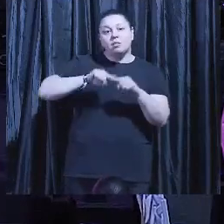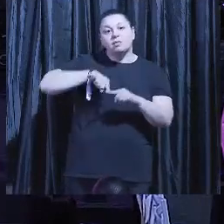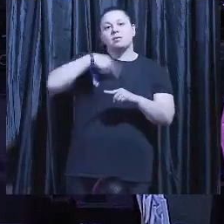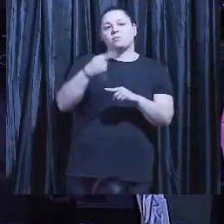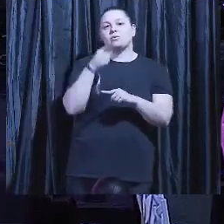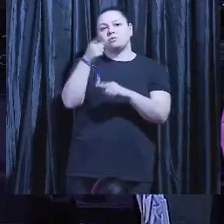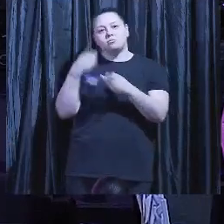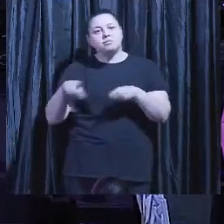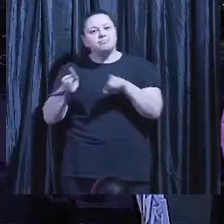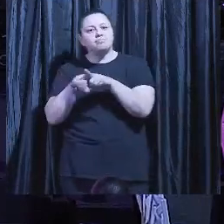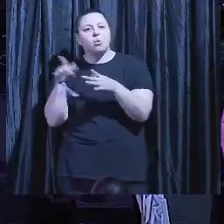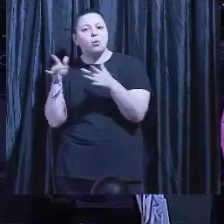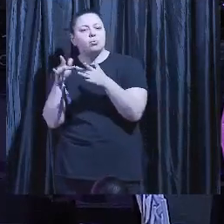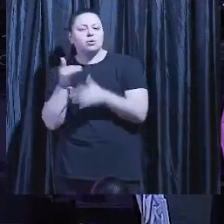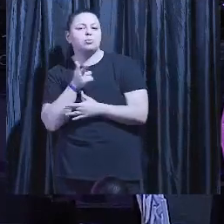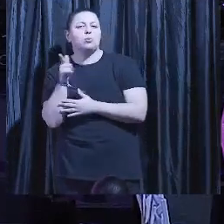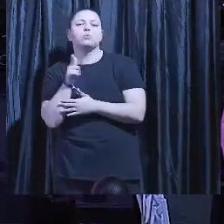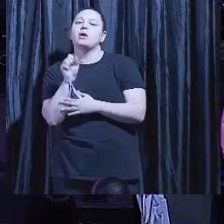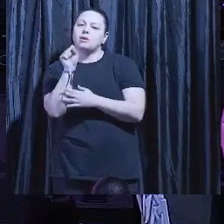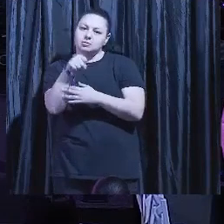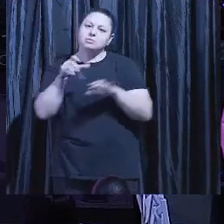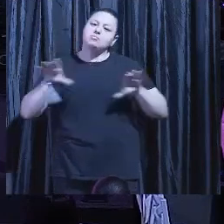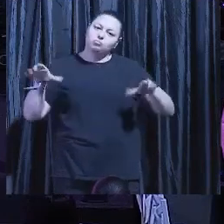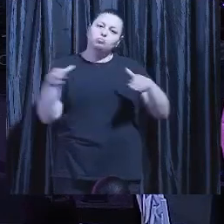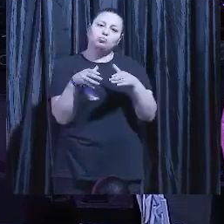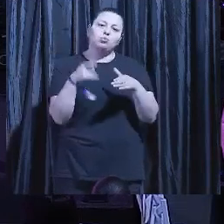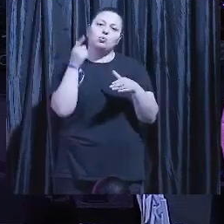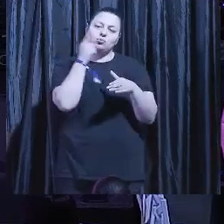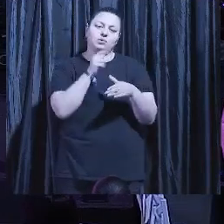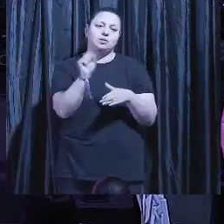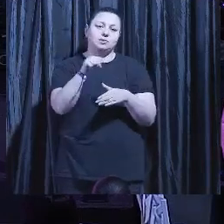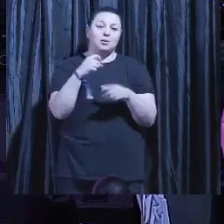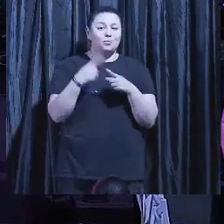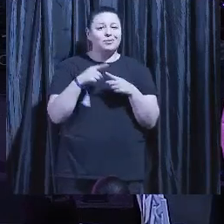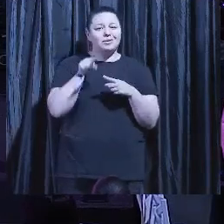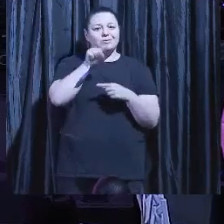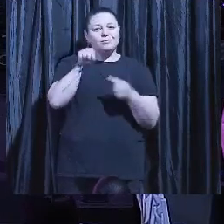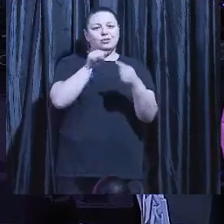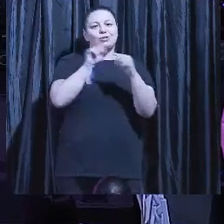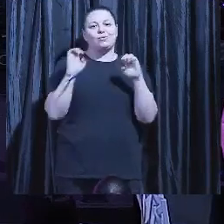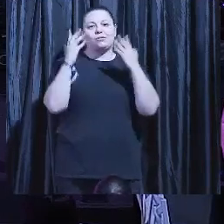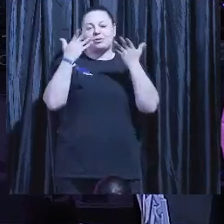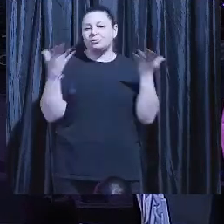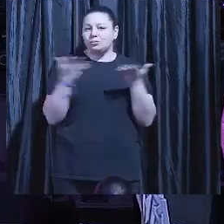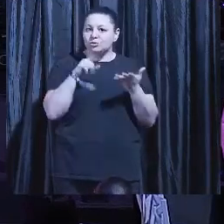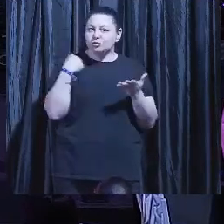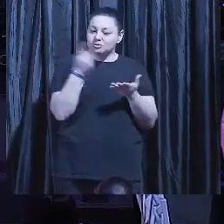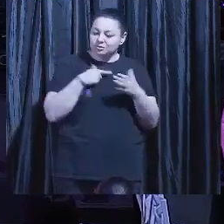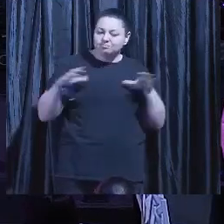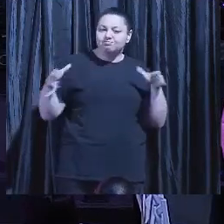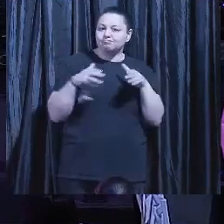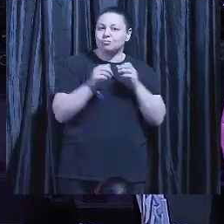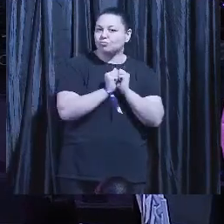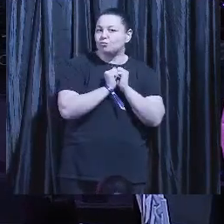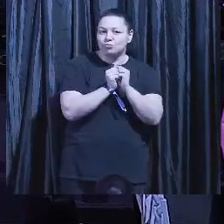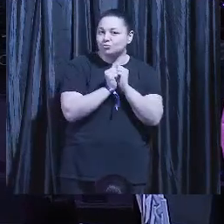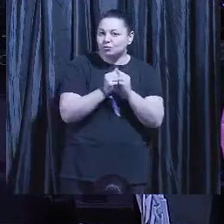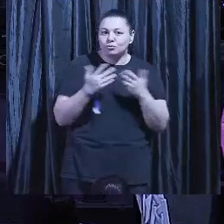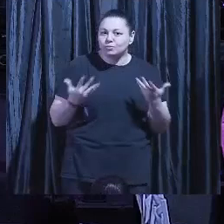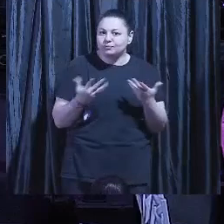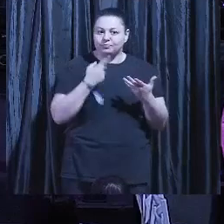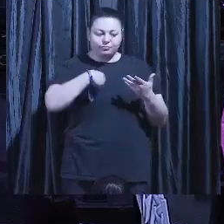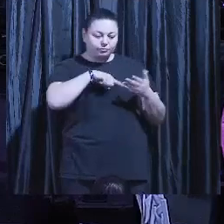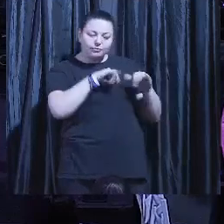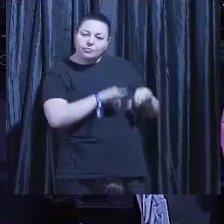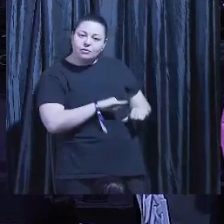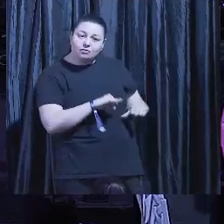juntos fazemos a coisa acontecer. Porque essa é a mensagem do evento todo, né? Fazemos junto, né? Sofremos